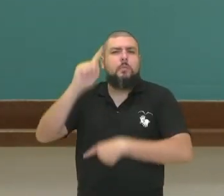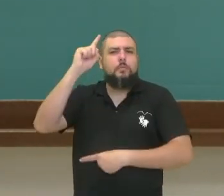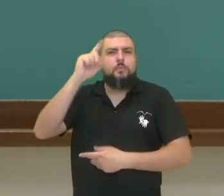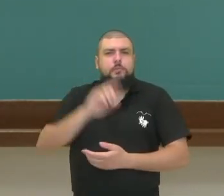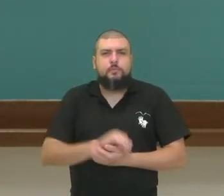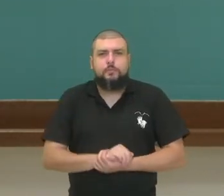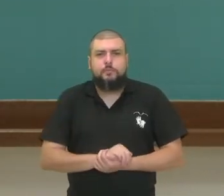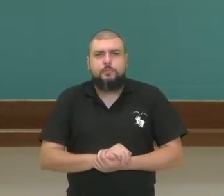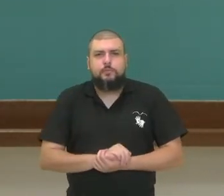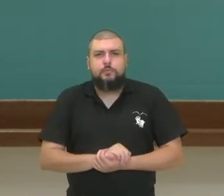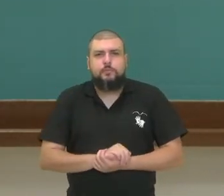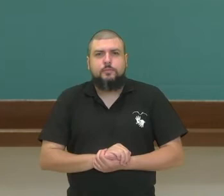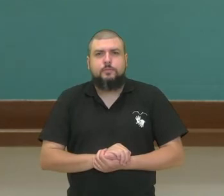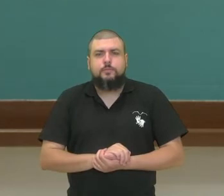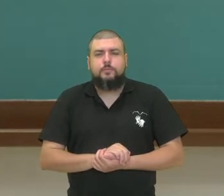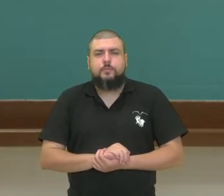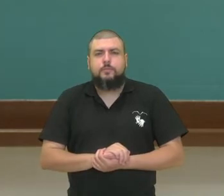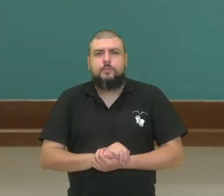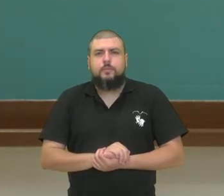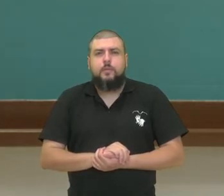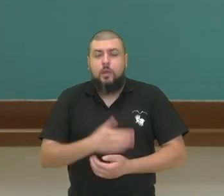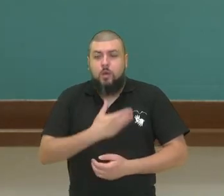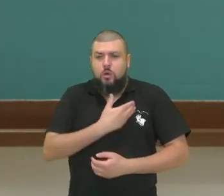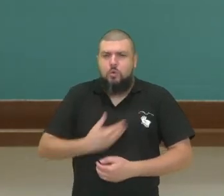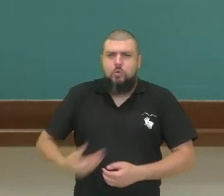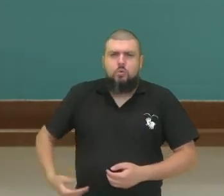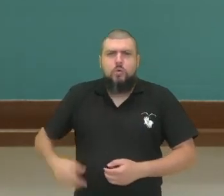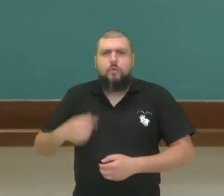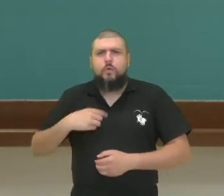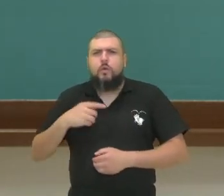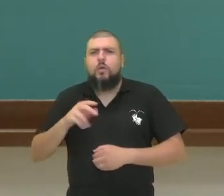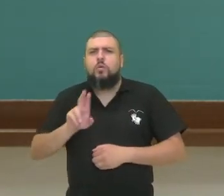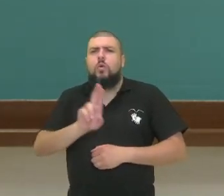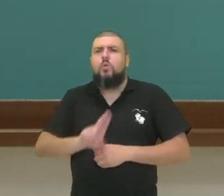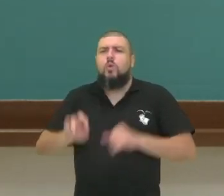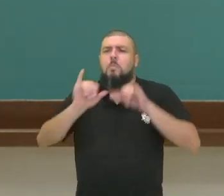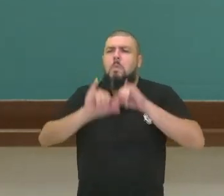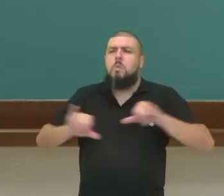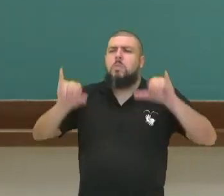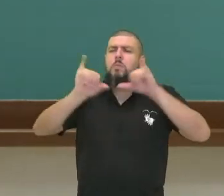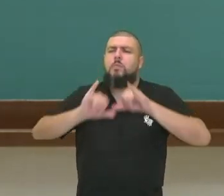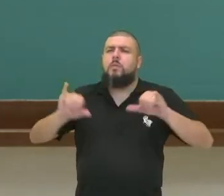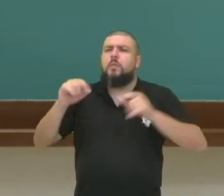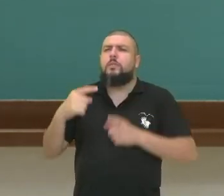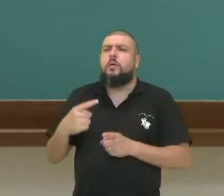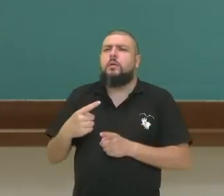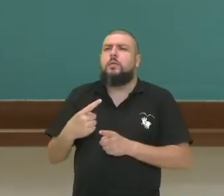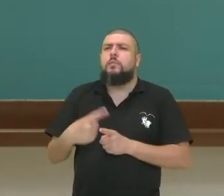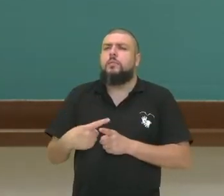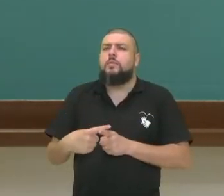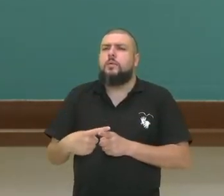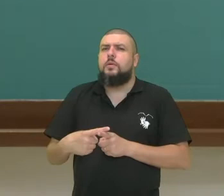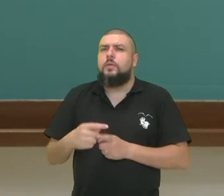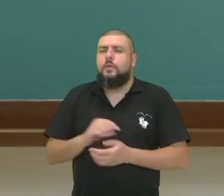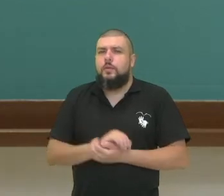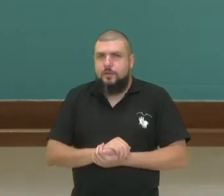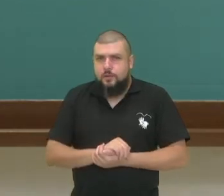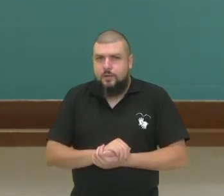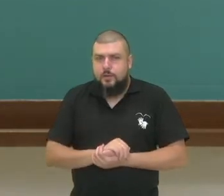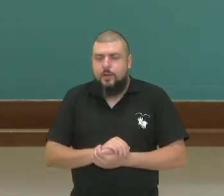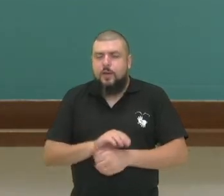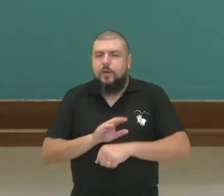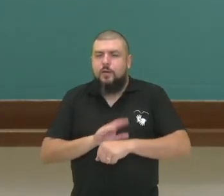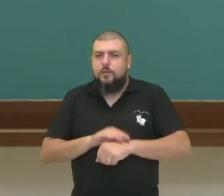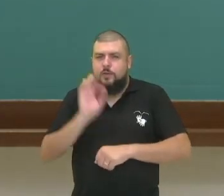atividade. Quais eram os interesses do governo Médici no uso da propaganda das obras faraônicas? Vocês vão ter aí um tempinho